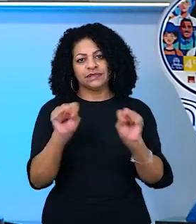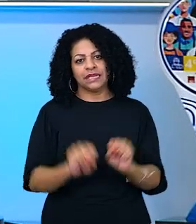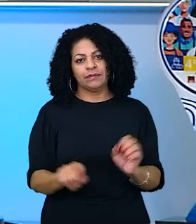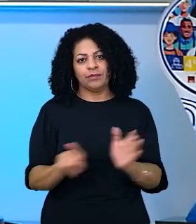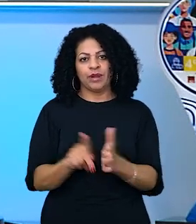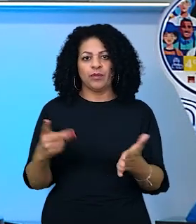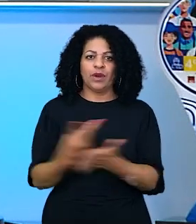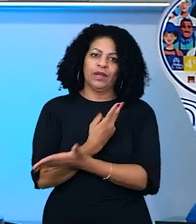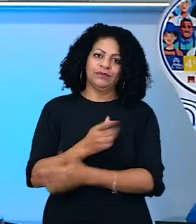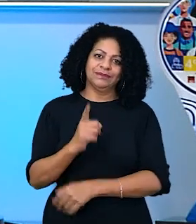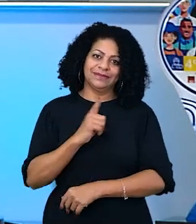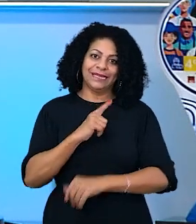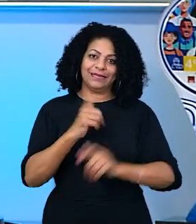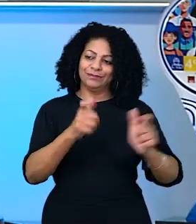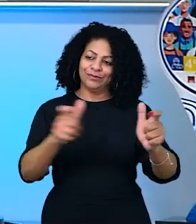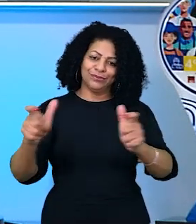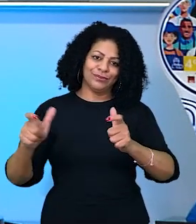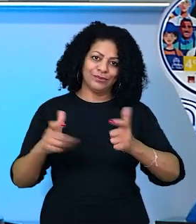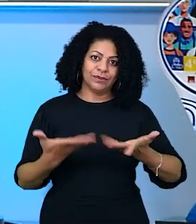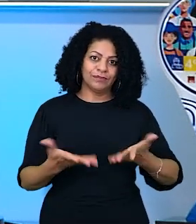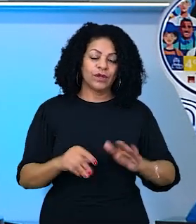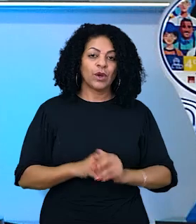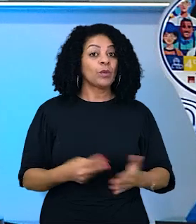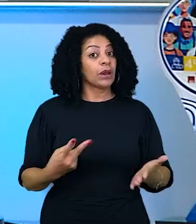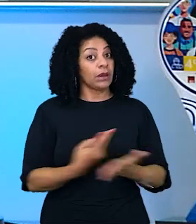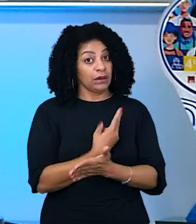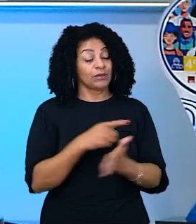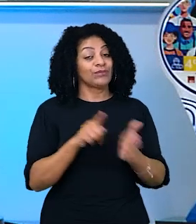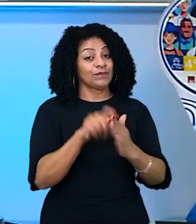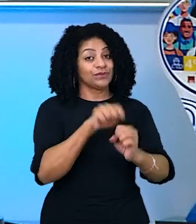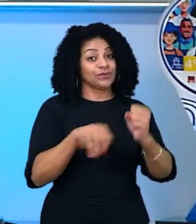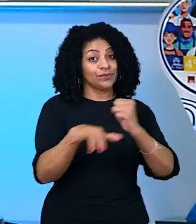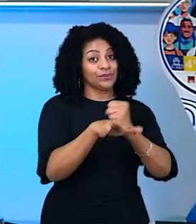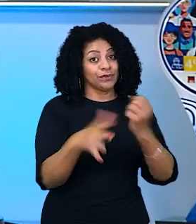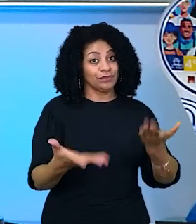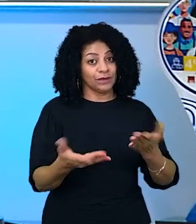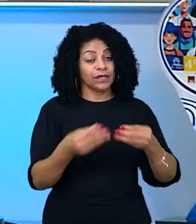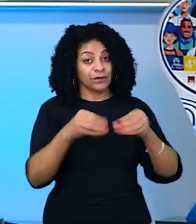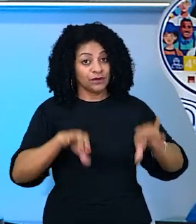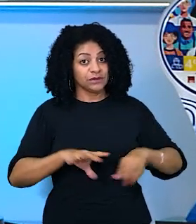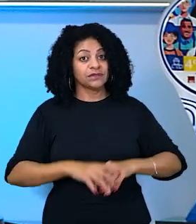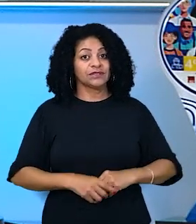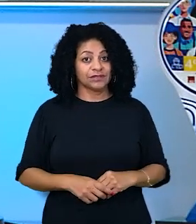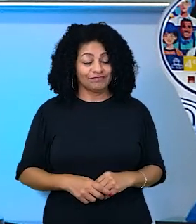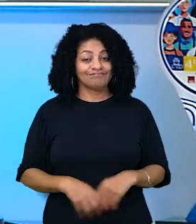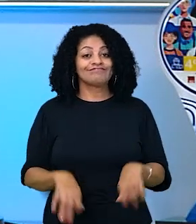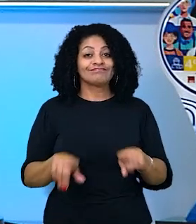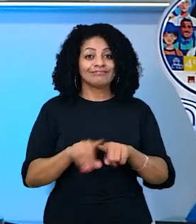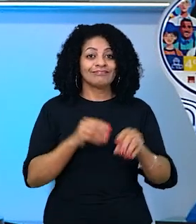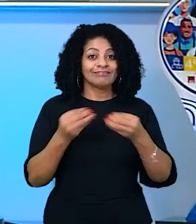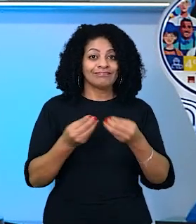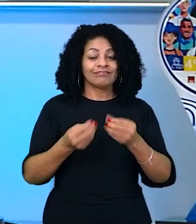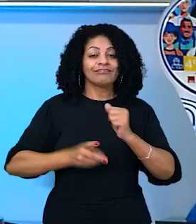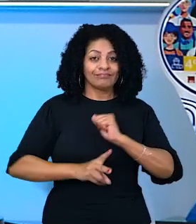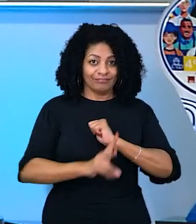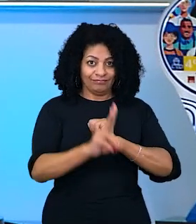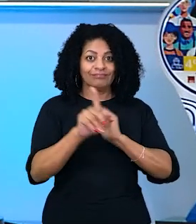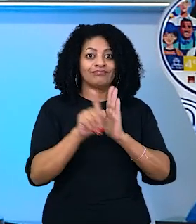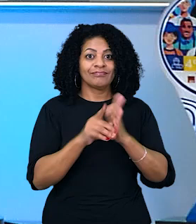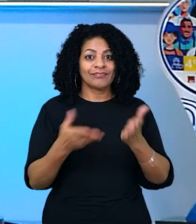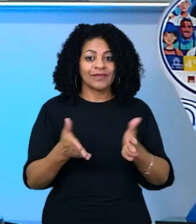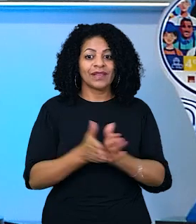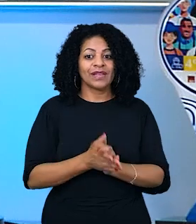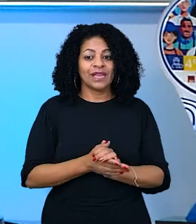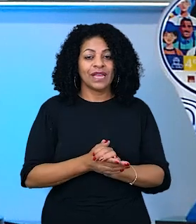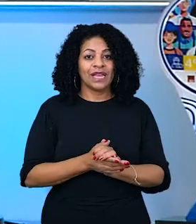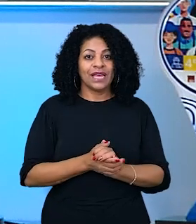tem falhas, e falhas que são de toda a sociedade. Então, eu entendo que a fiscalização ela continua pertencendo aos entes